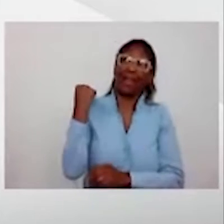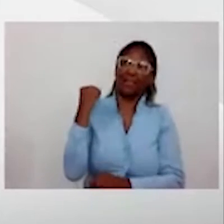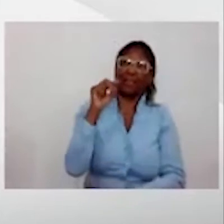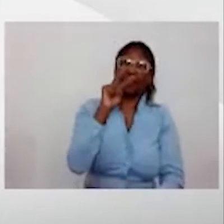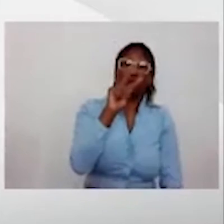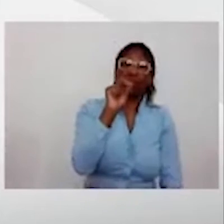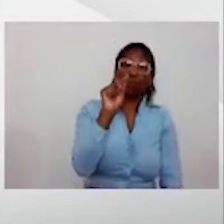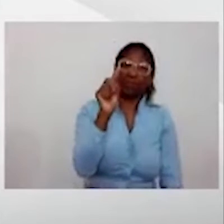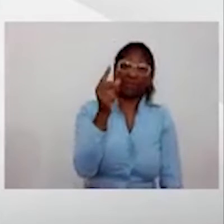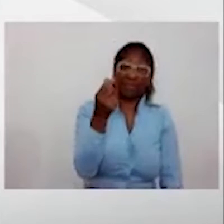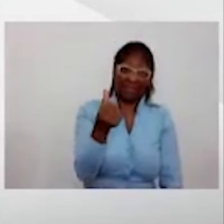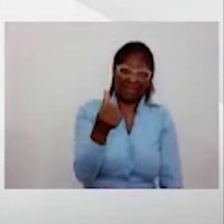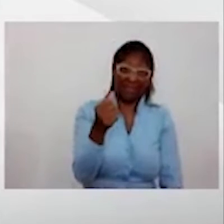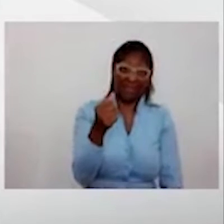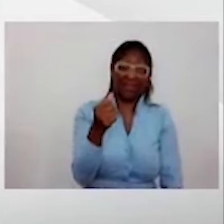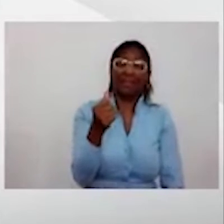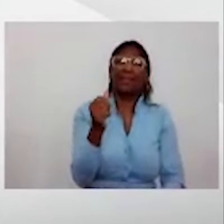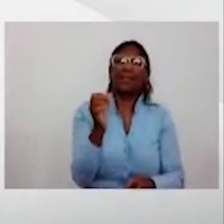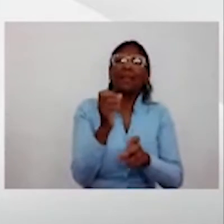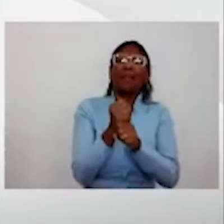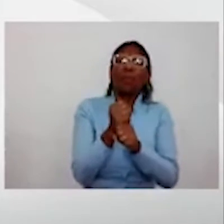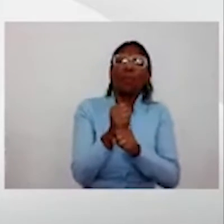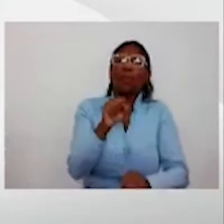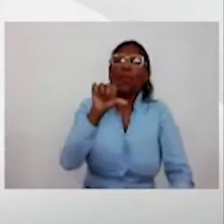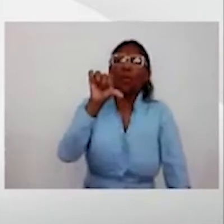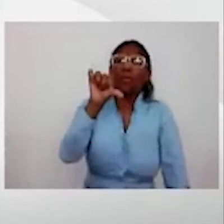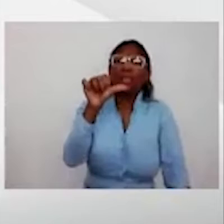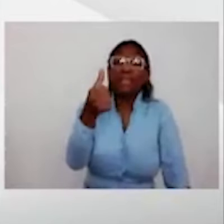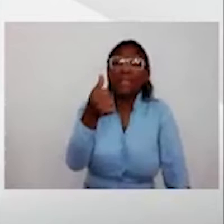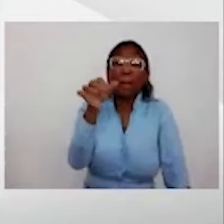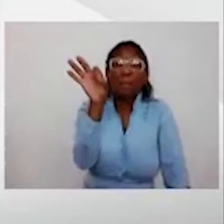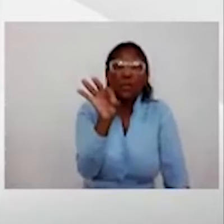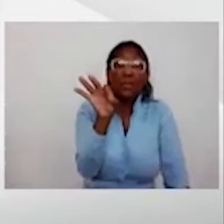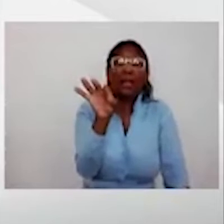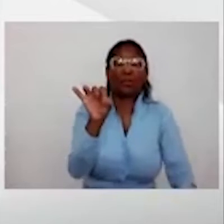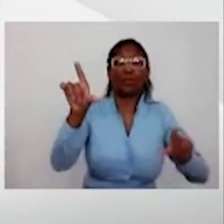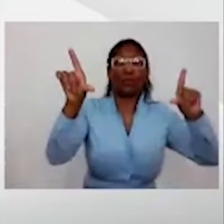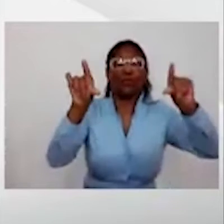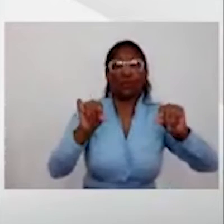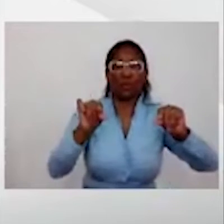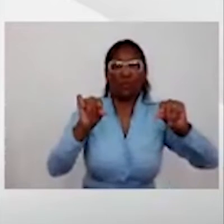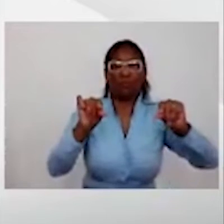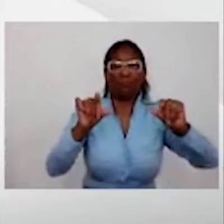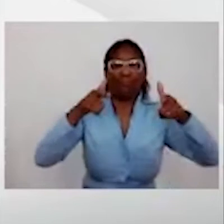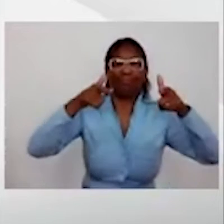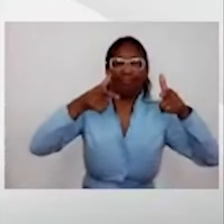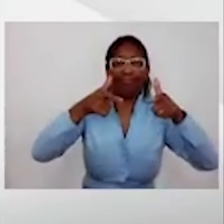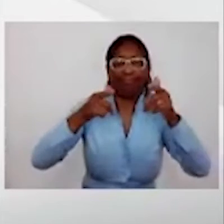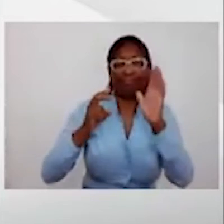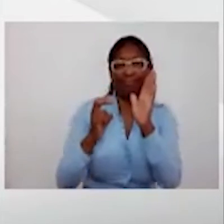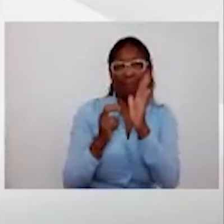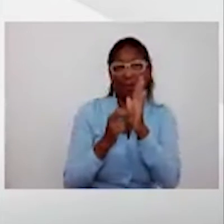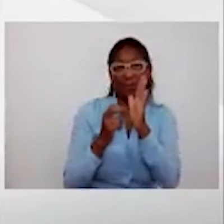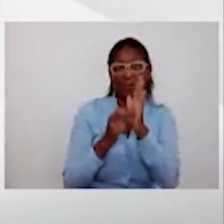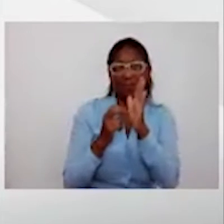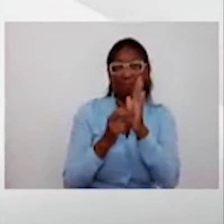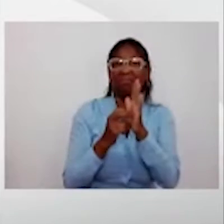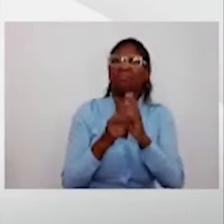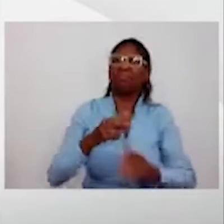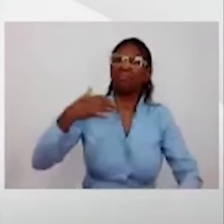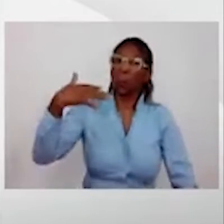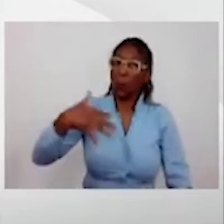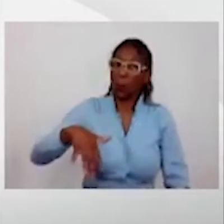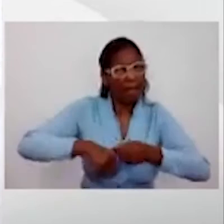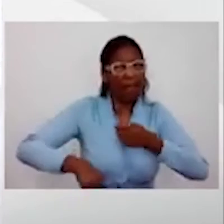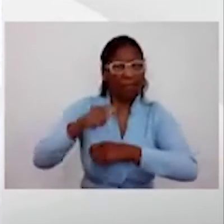2016 para cá, 96% de redução de ataques a banco aqui no Rio Grande do Sul, Ranolfo. É também algo a